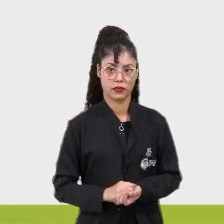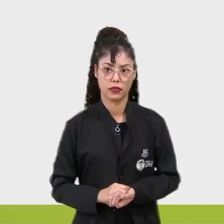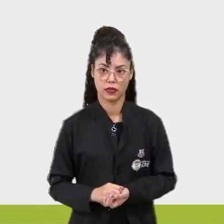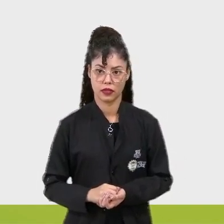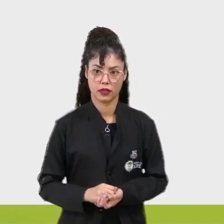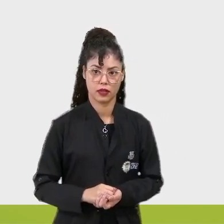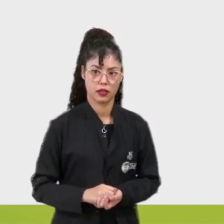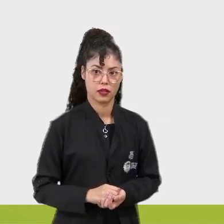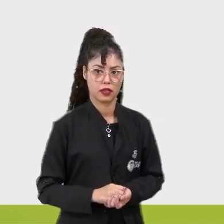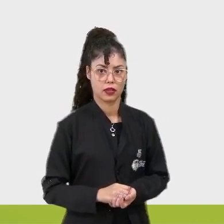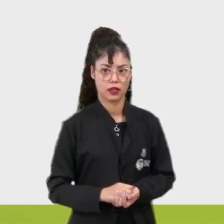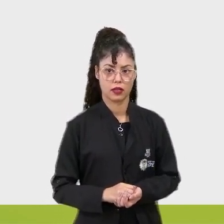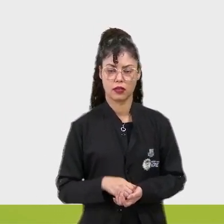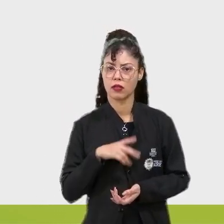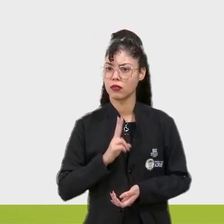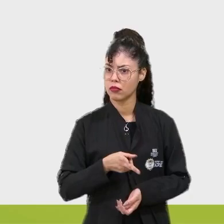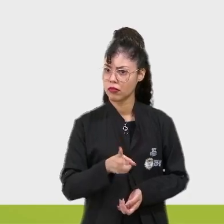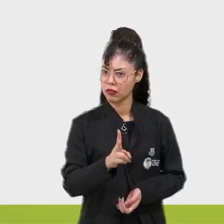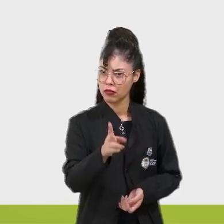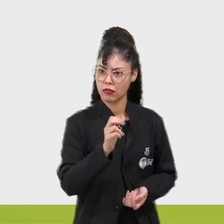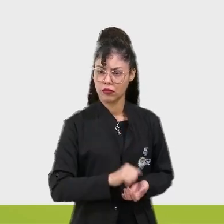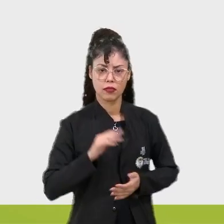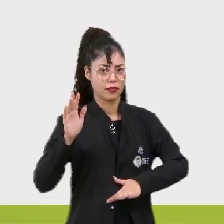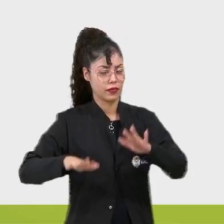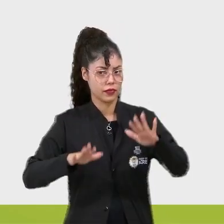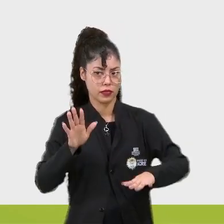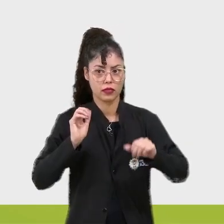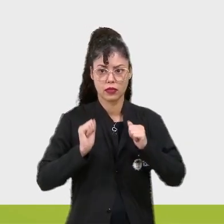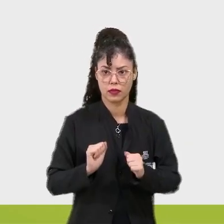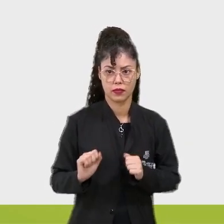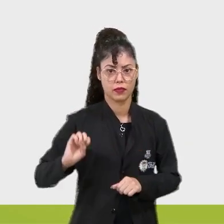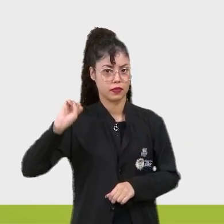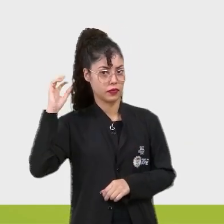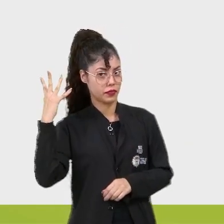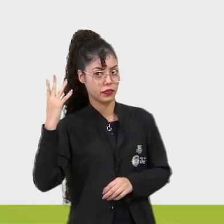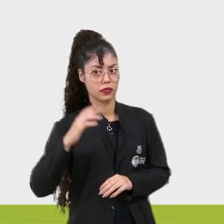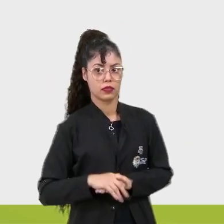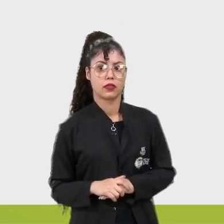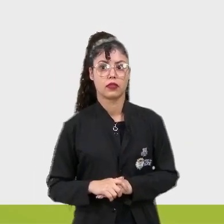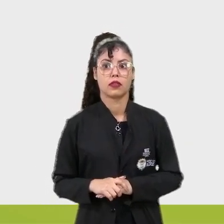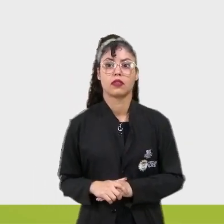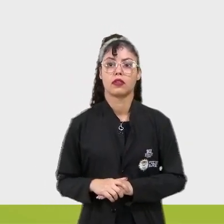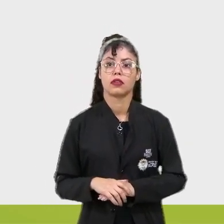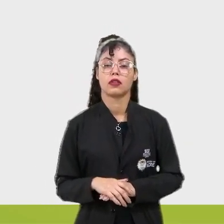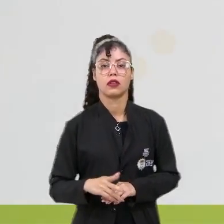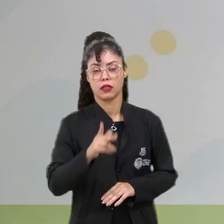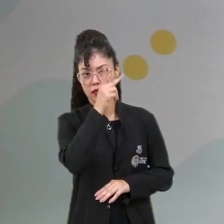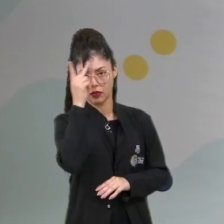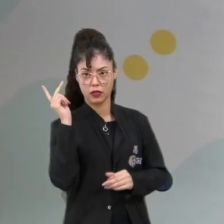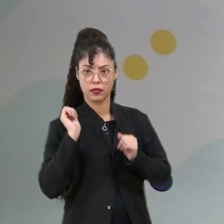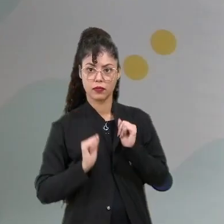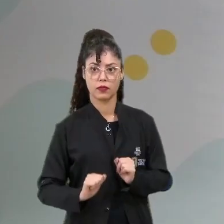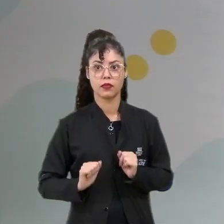né? Ele é pertinente? Porque às vezes, o que pode acontecer? O candidato, ele